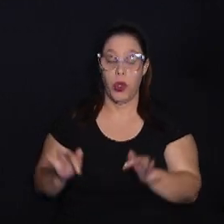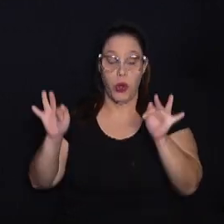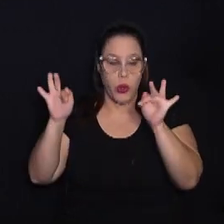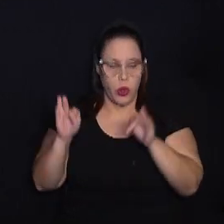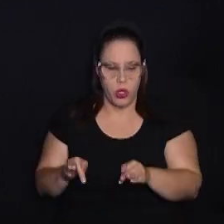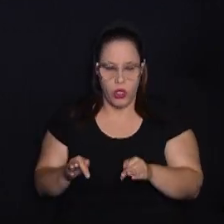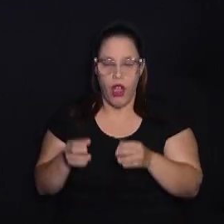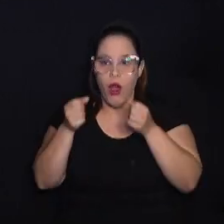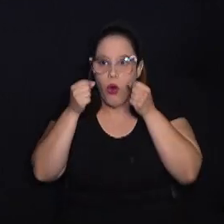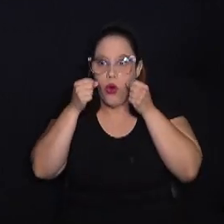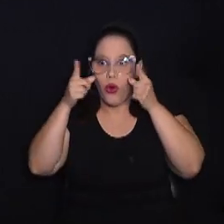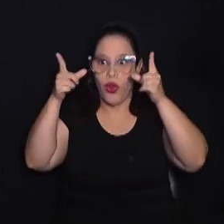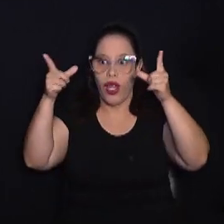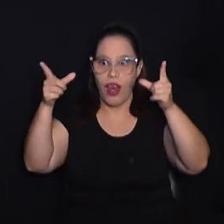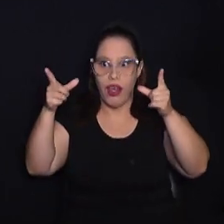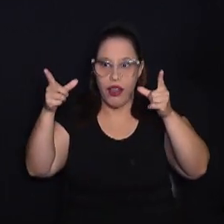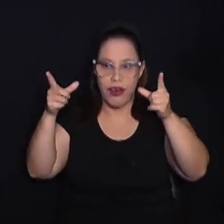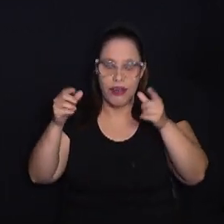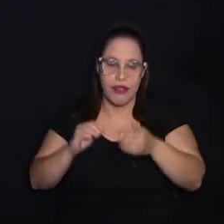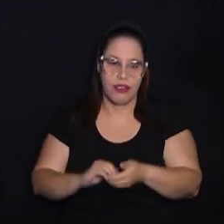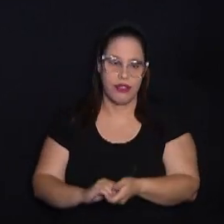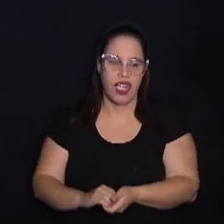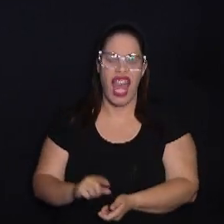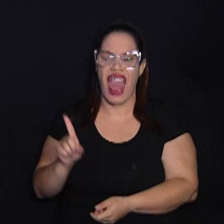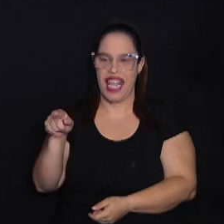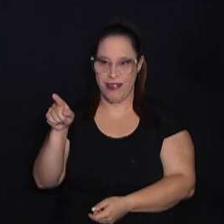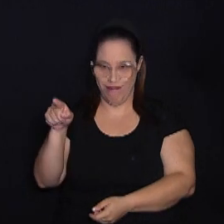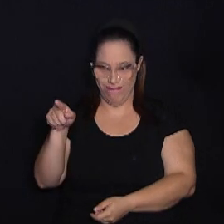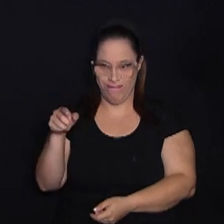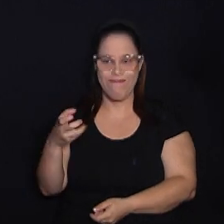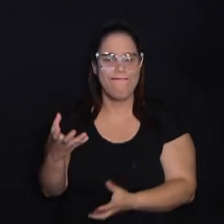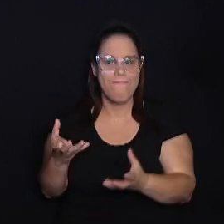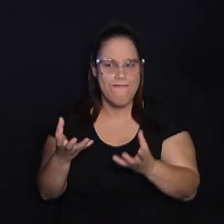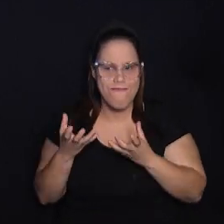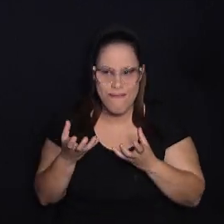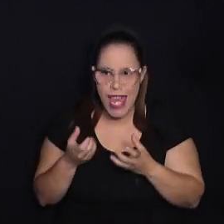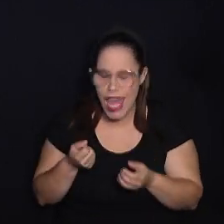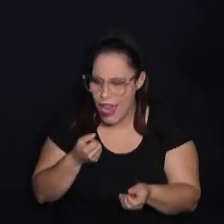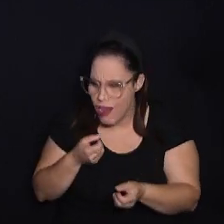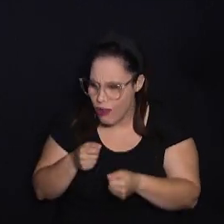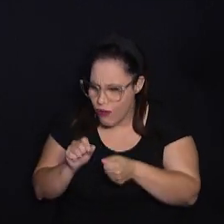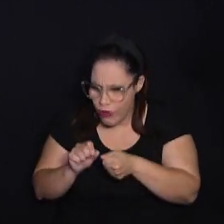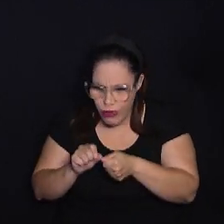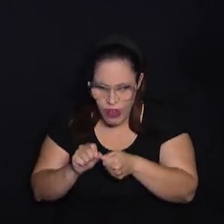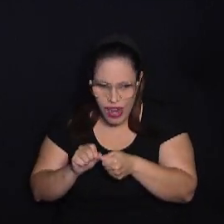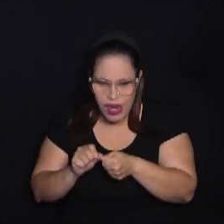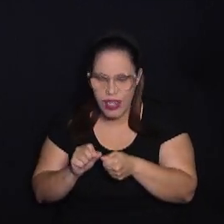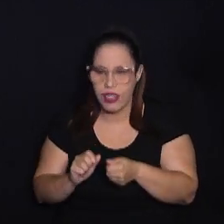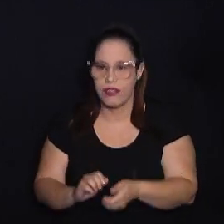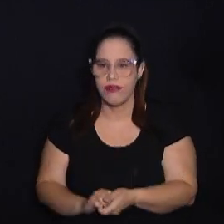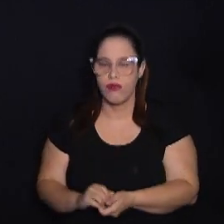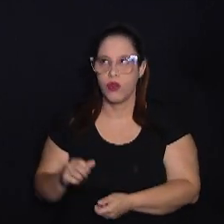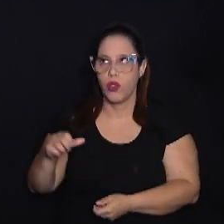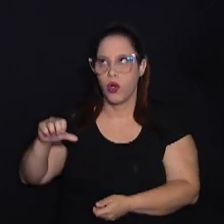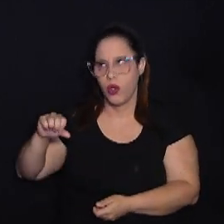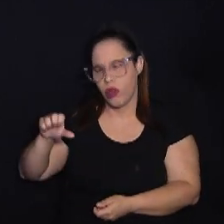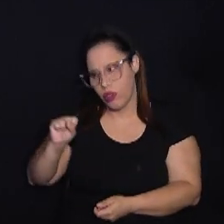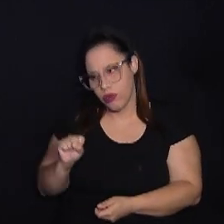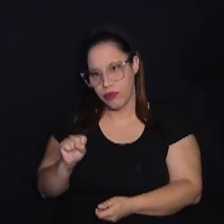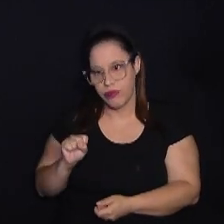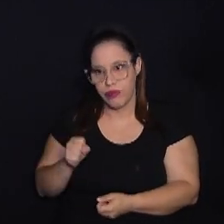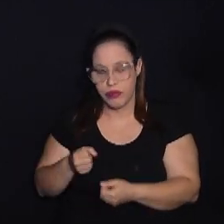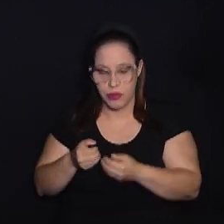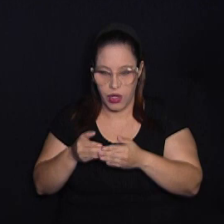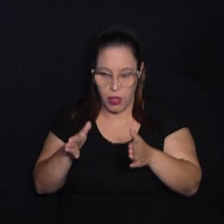Finalmente vi a luz no fim do túnel. É isso, sem dúvida, que quero e vou fazer. Em 98, abri